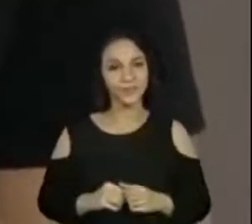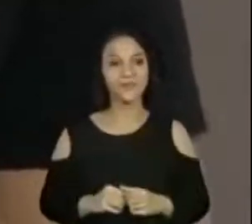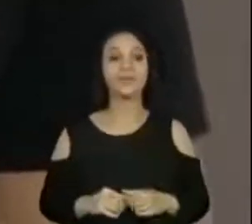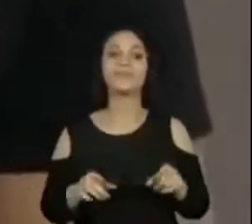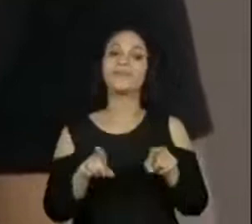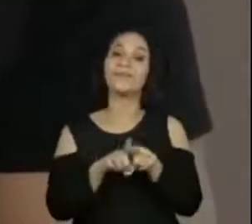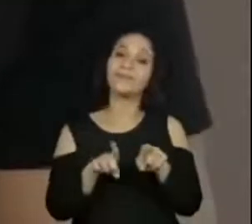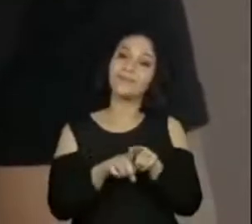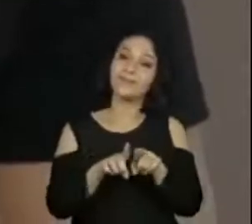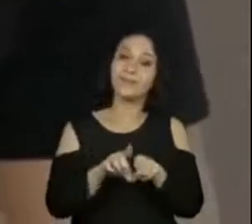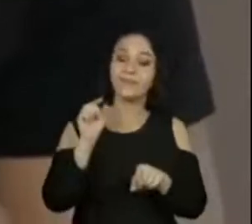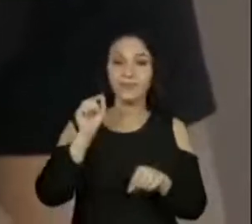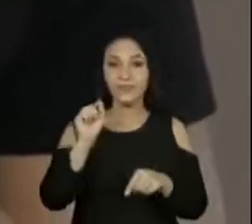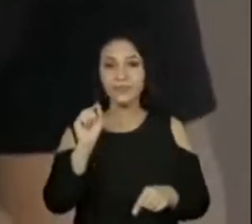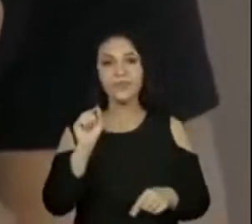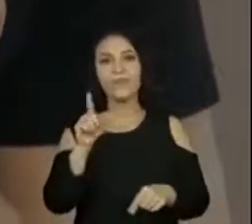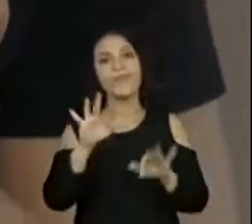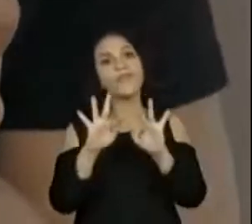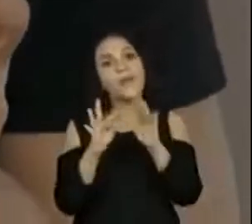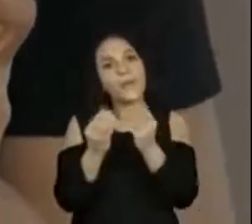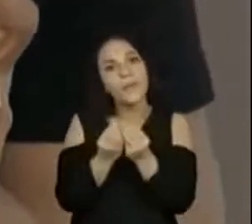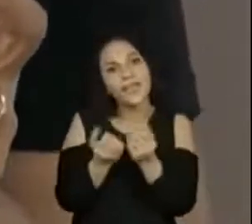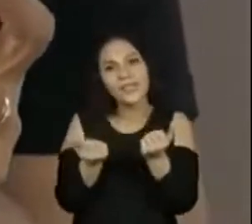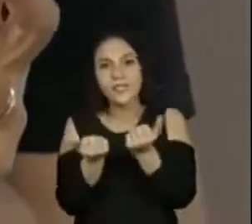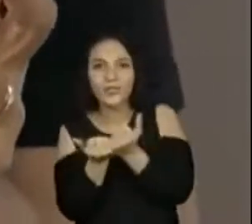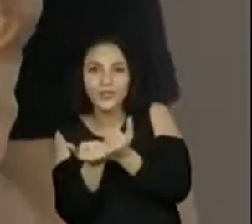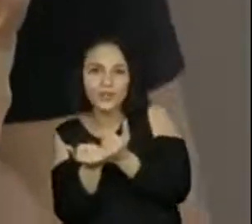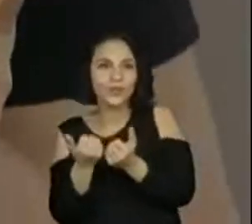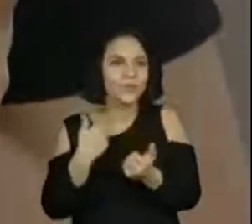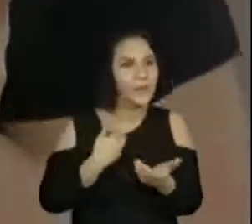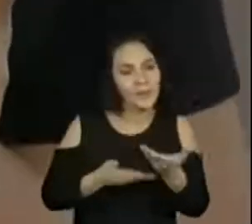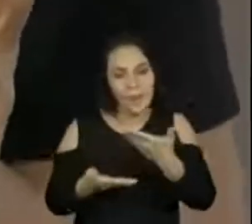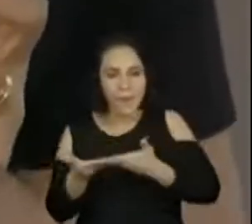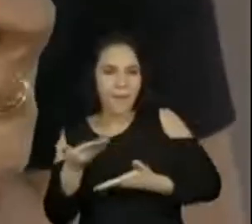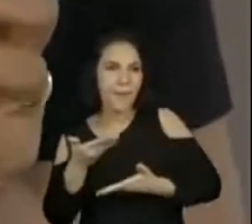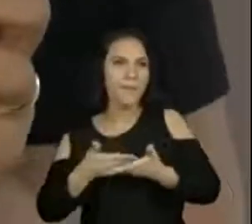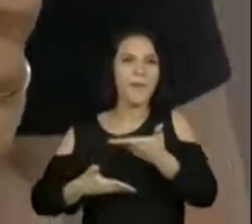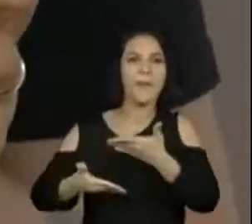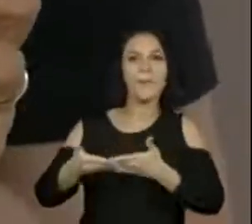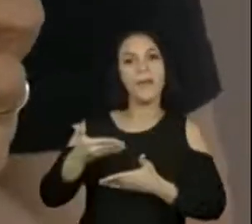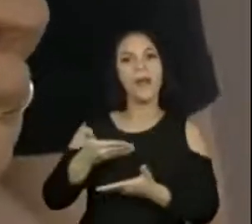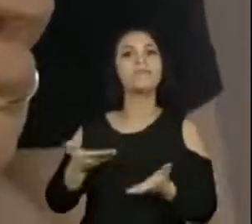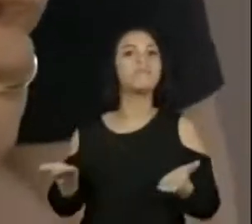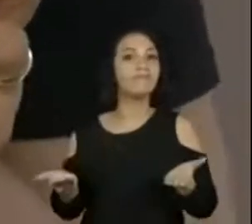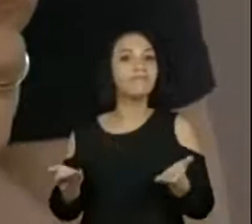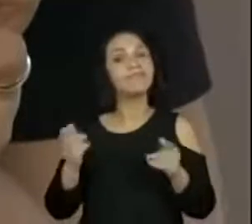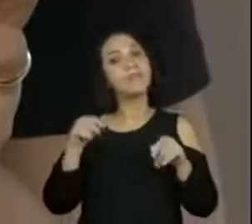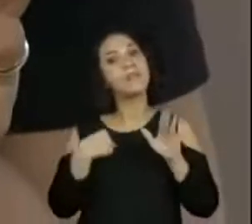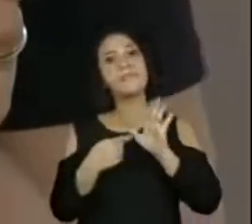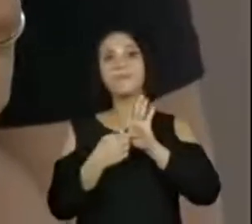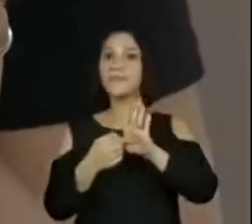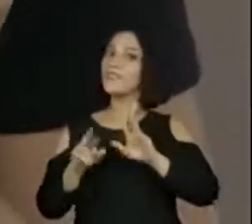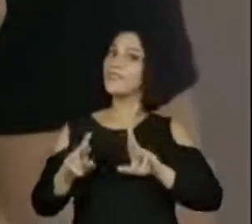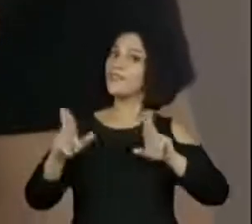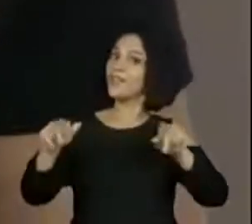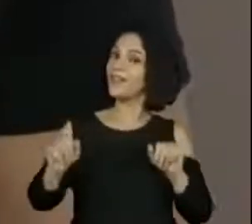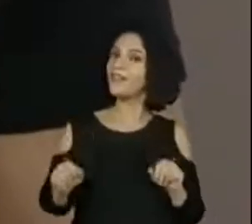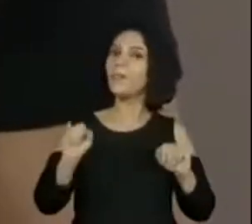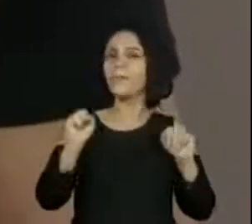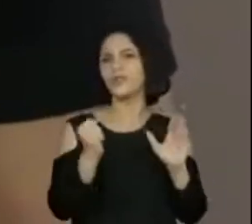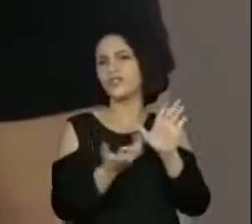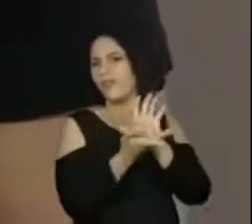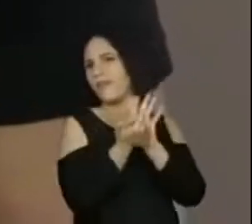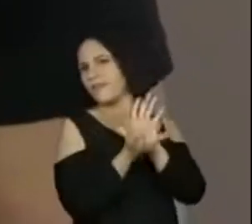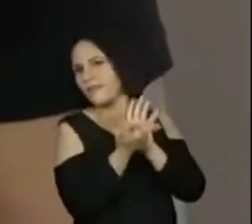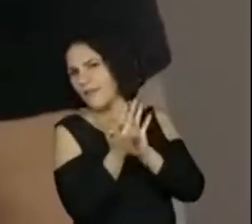bem divertido de fazer também com a família. Depois vocês podem inovar, fazer um mostrador diferente. Pode colocar